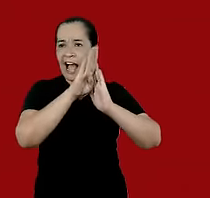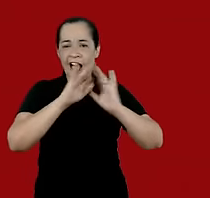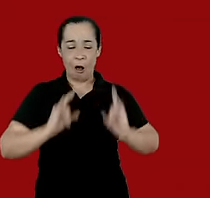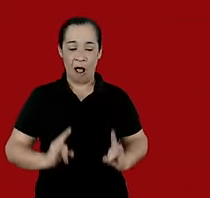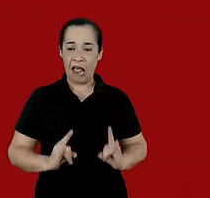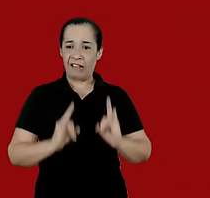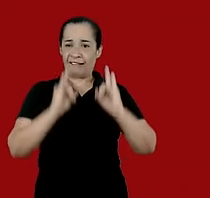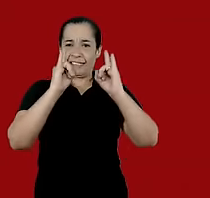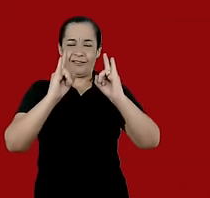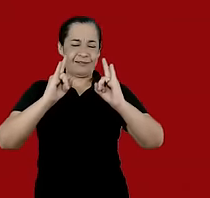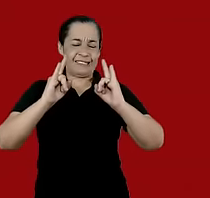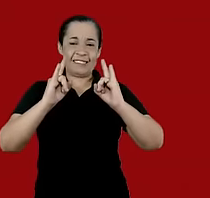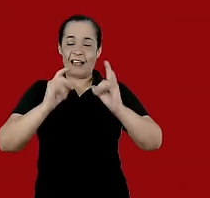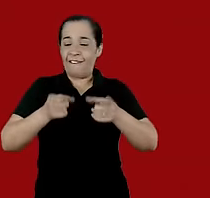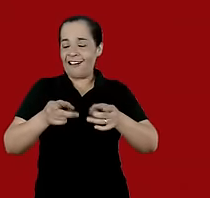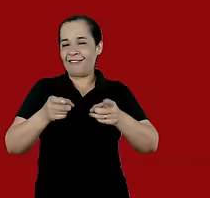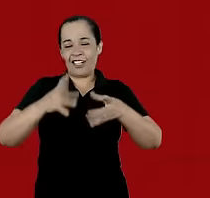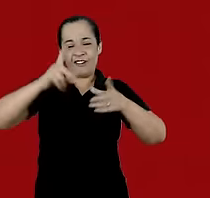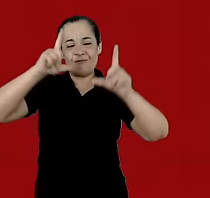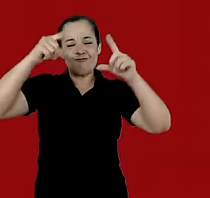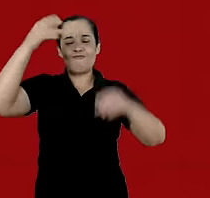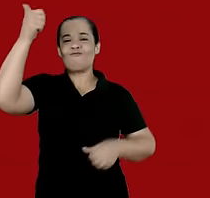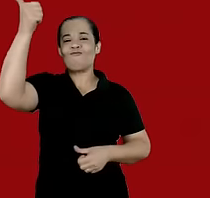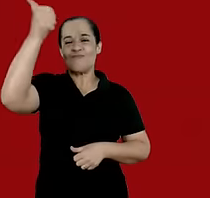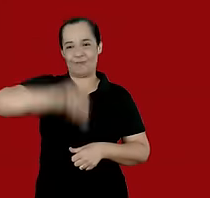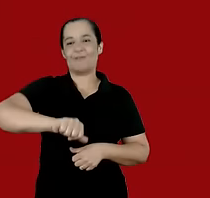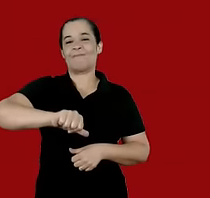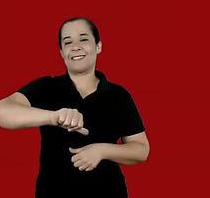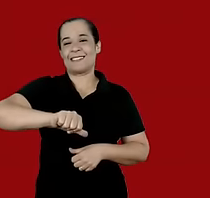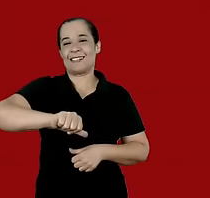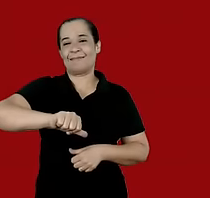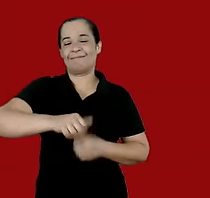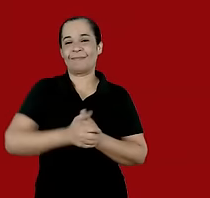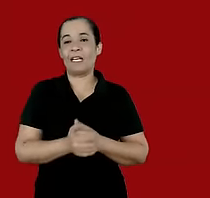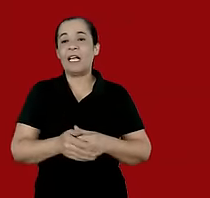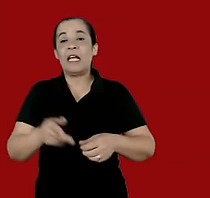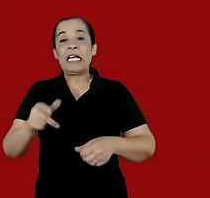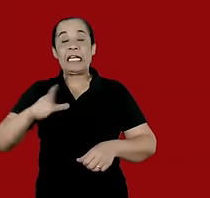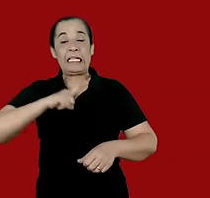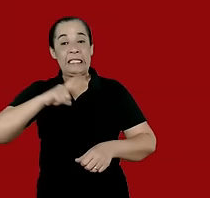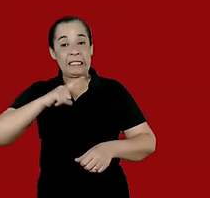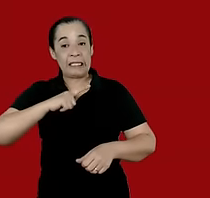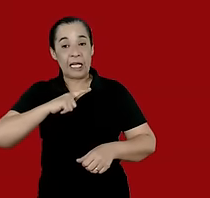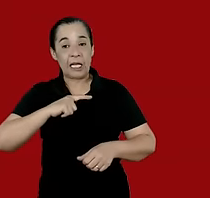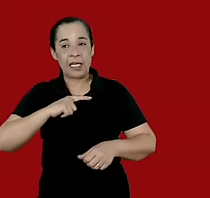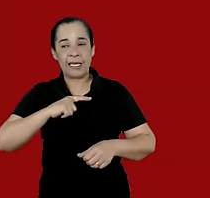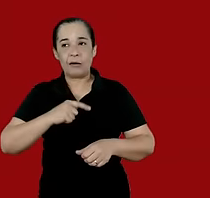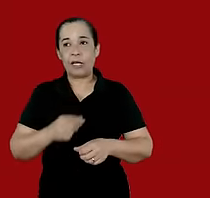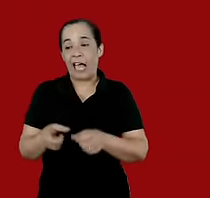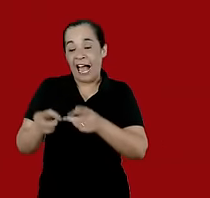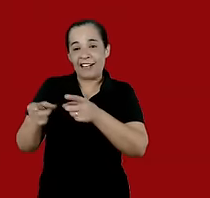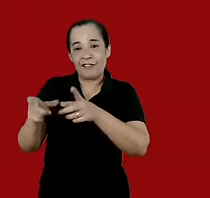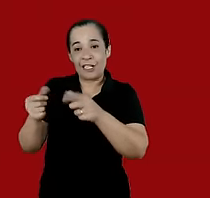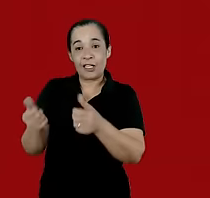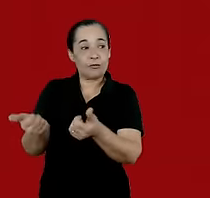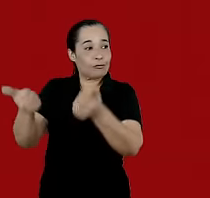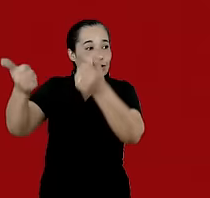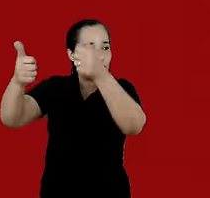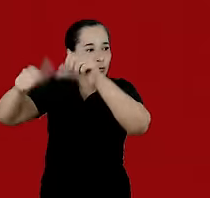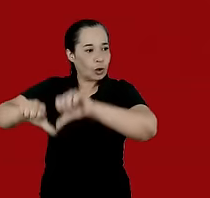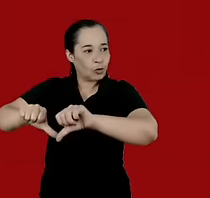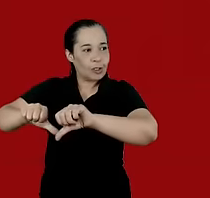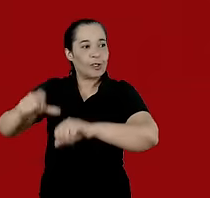aí vai impactar o o balanço das pessoas o patrimônio das famílias e vai gerar uma desaceleração de consumo que a gente tá vendo é que de fato isso não aconteceu